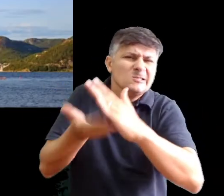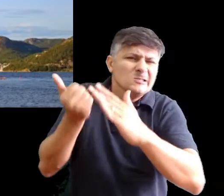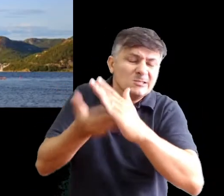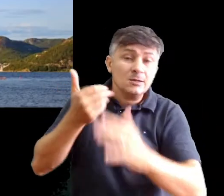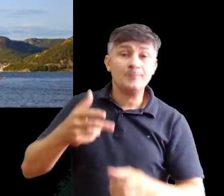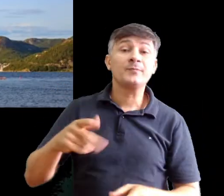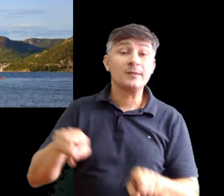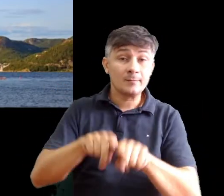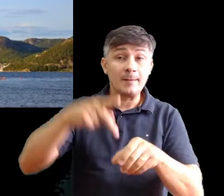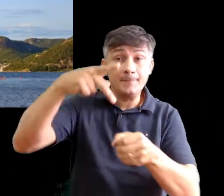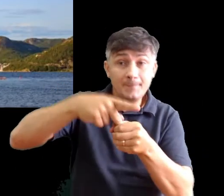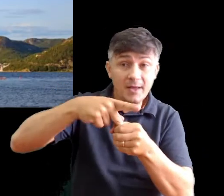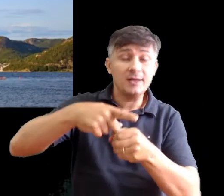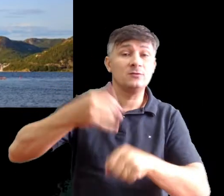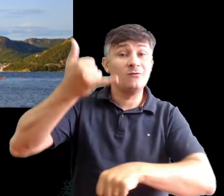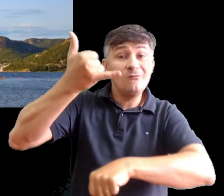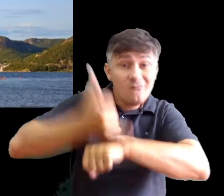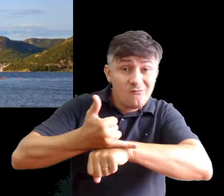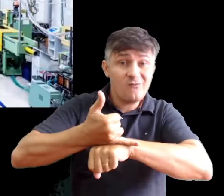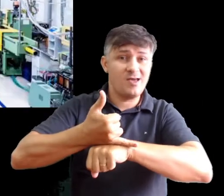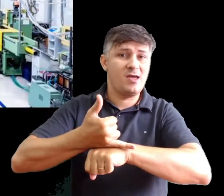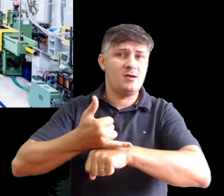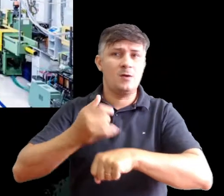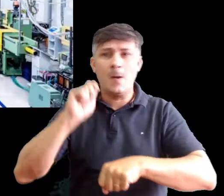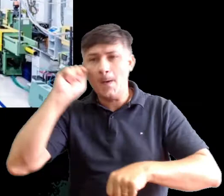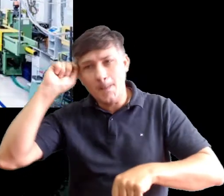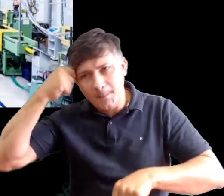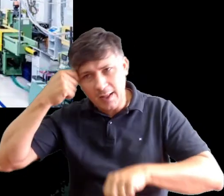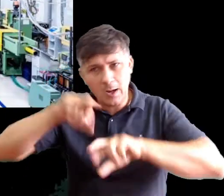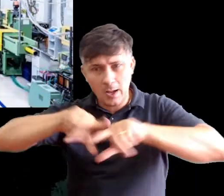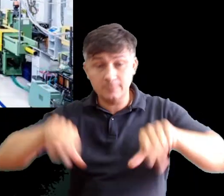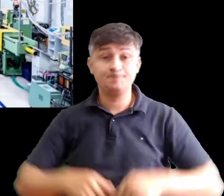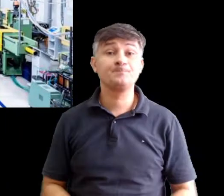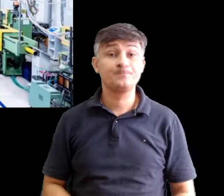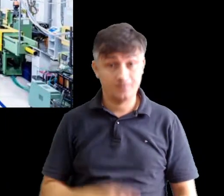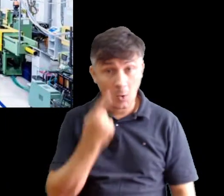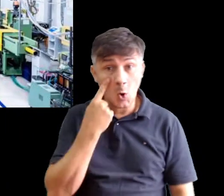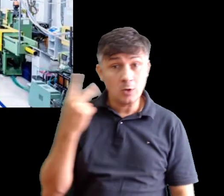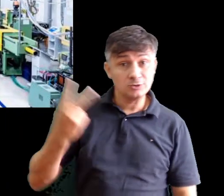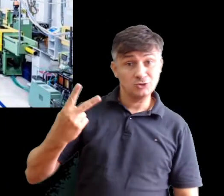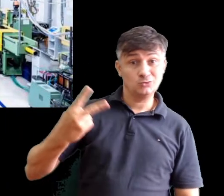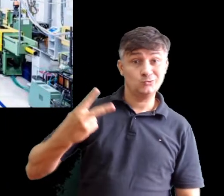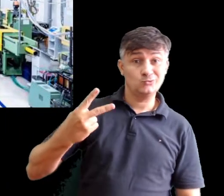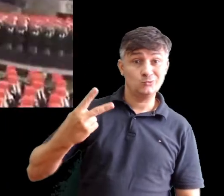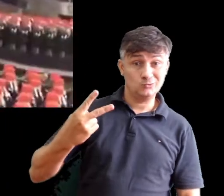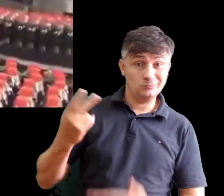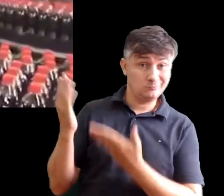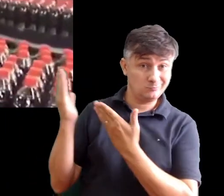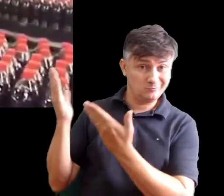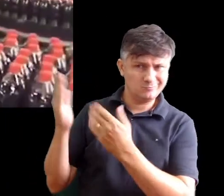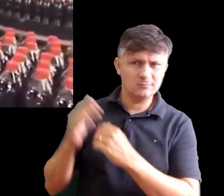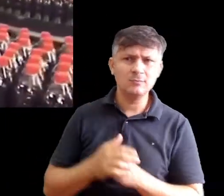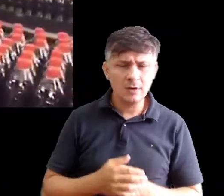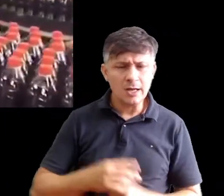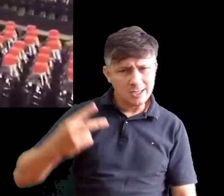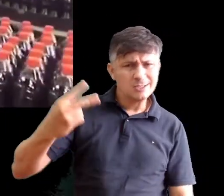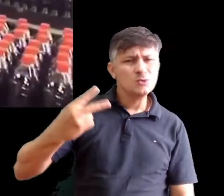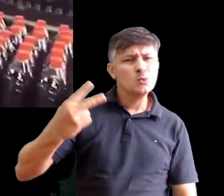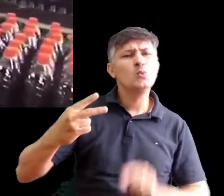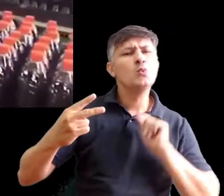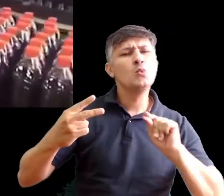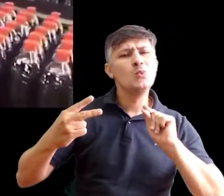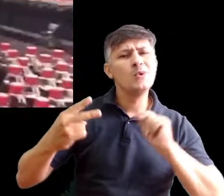petróleo, ferro, carvão e etc. Setor secundário. O setor